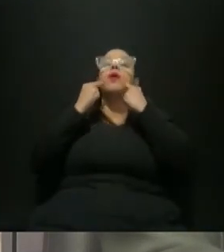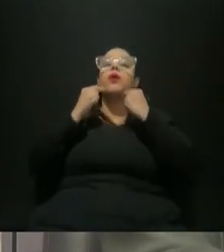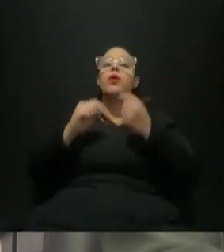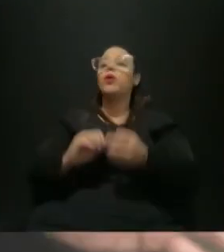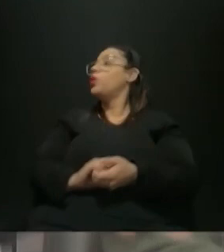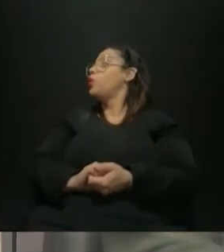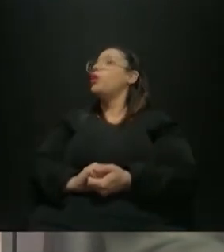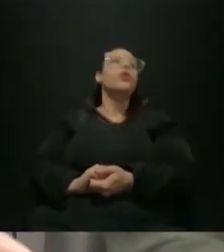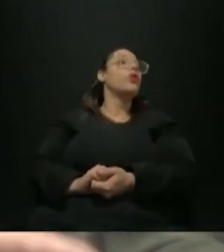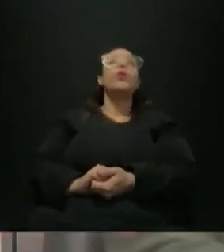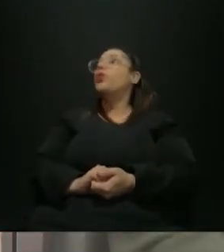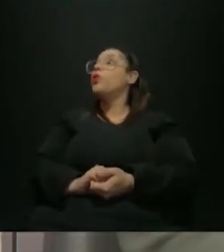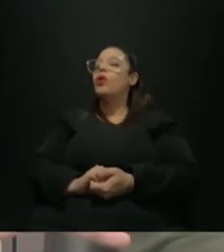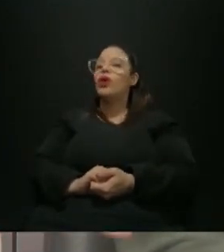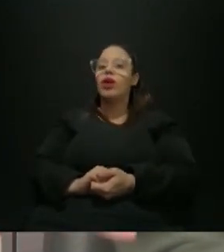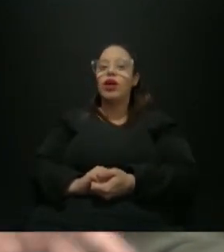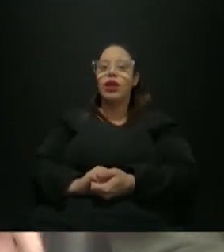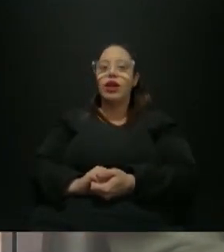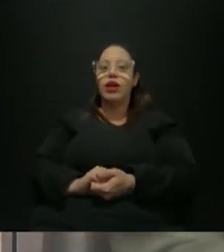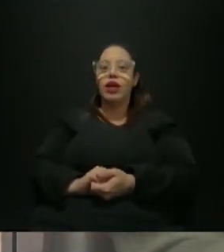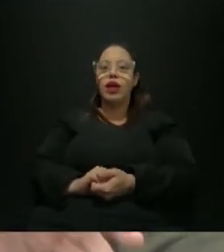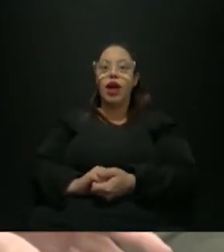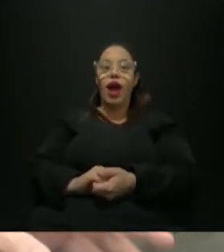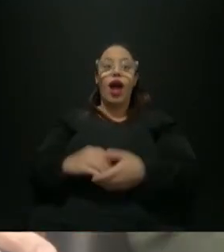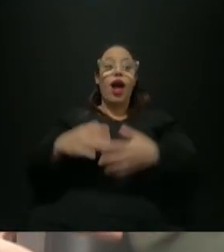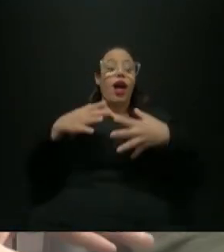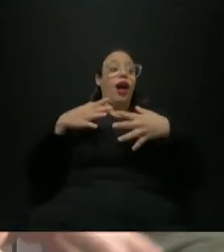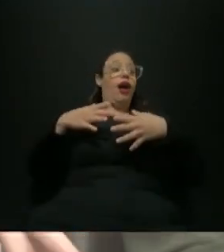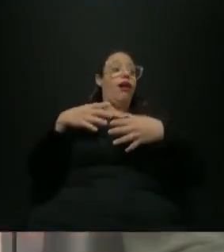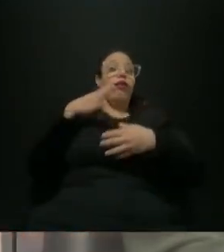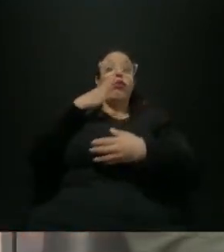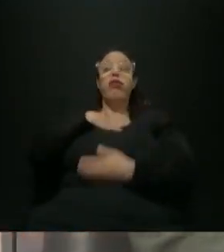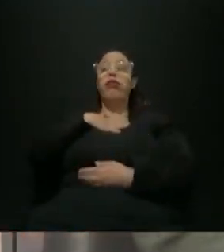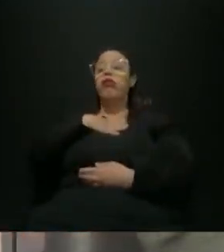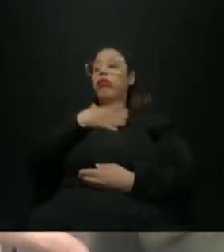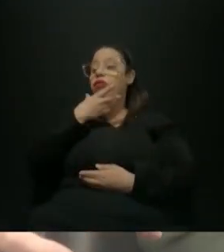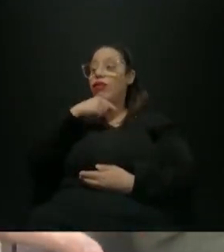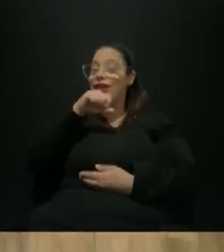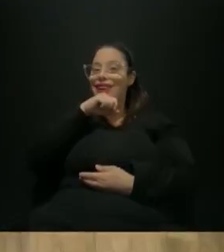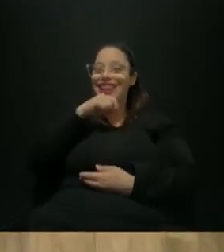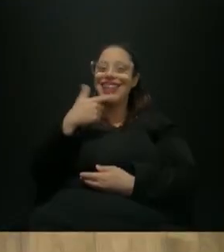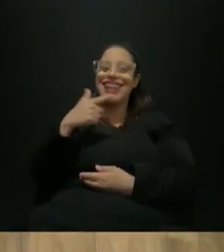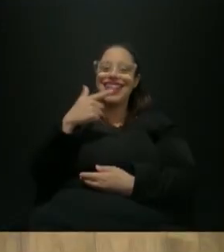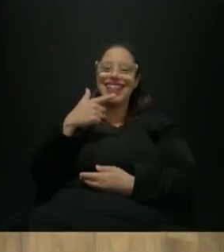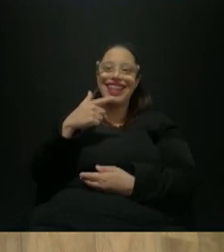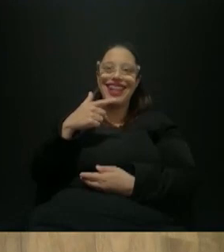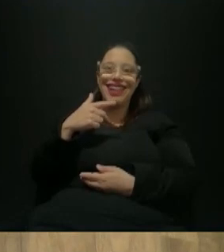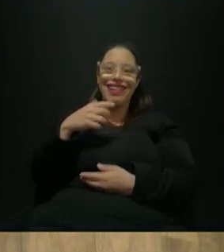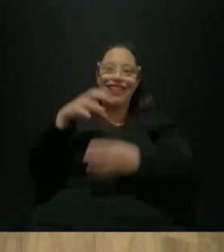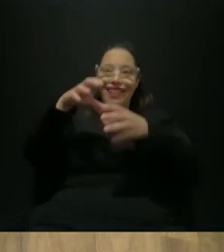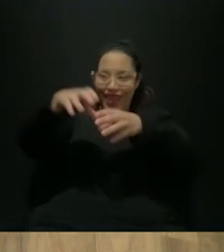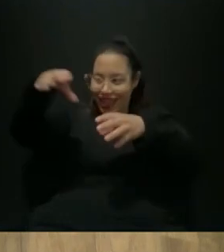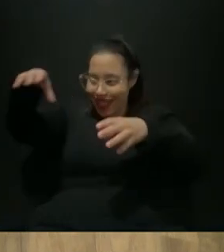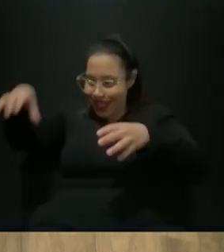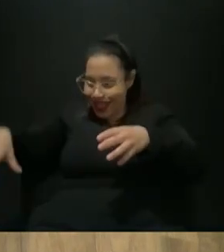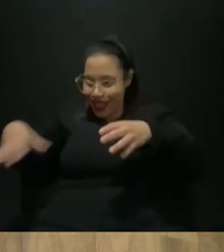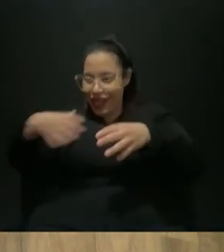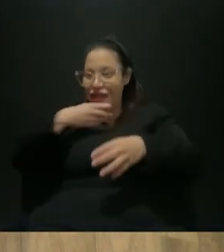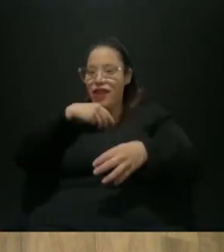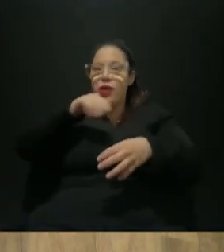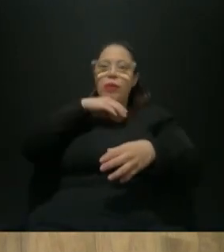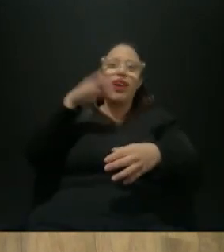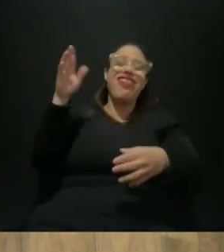Aí eu caí na real que eu era pai. Aí o pessoal falou assim, tira o pai. Eu estou passando bem, não estou passando